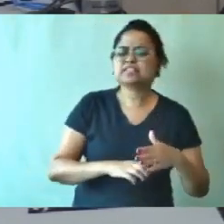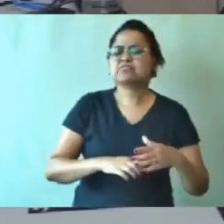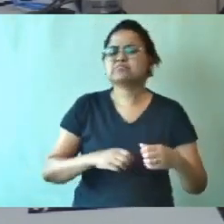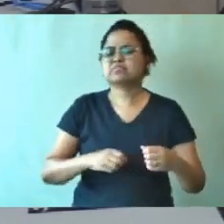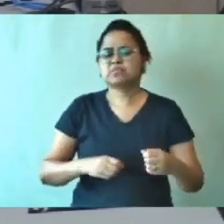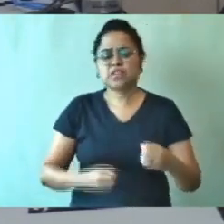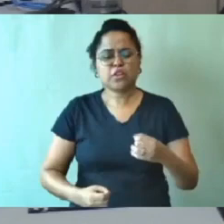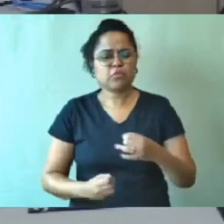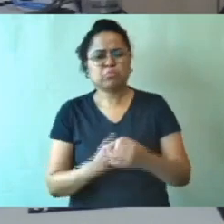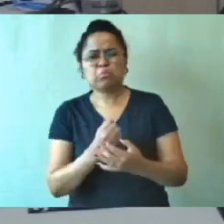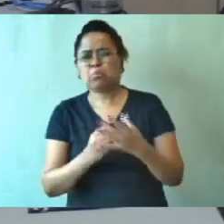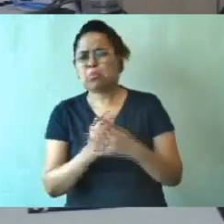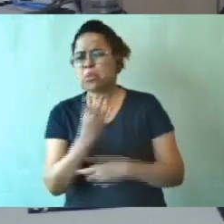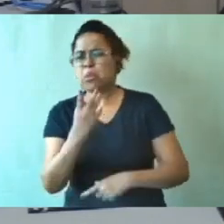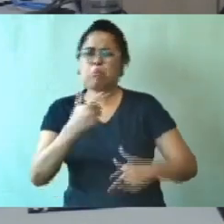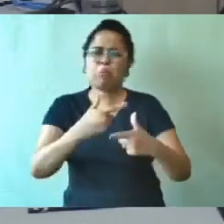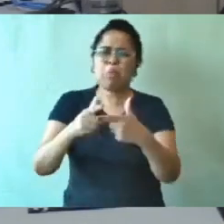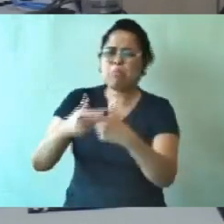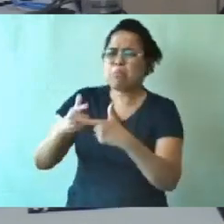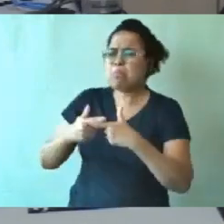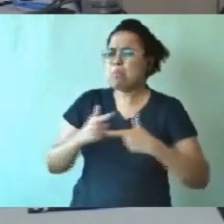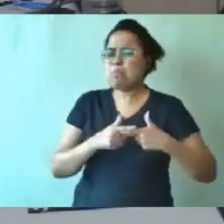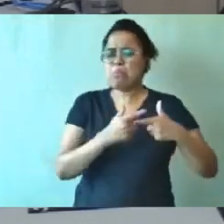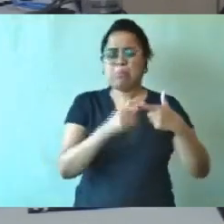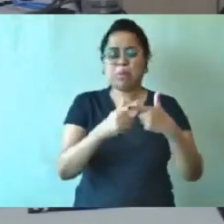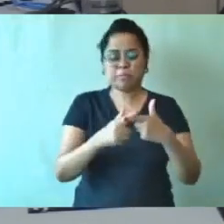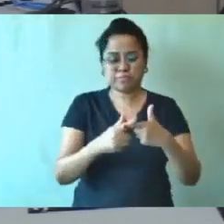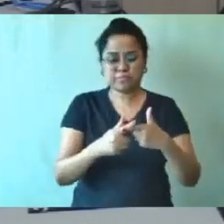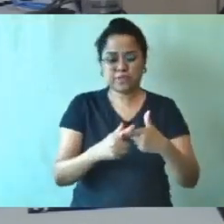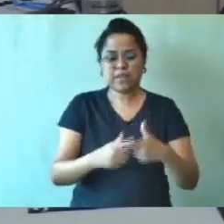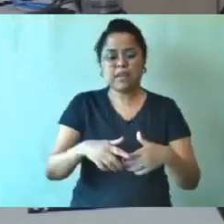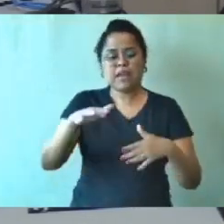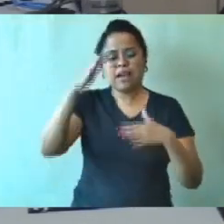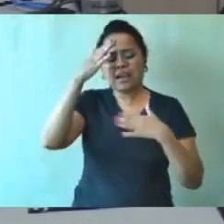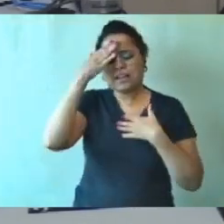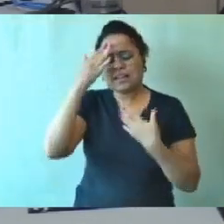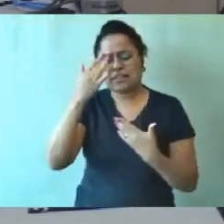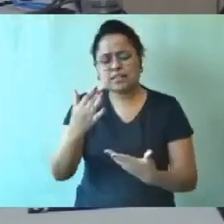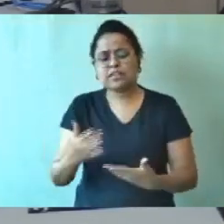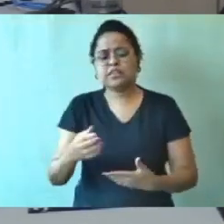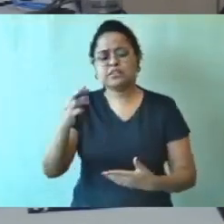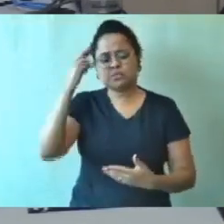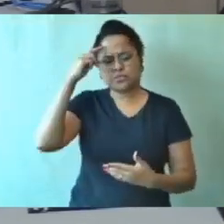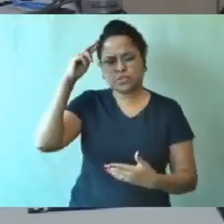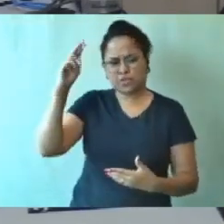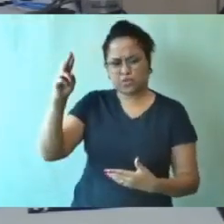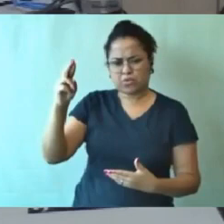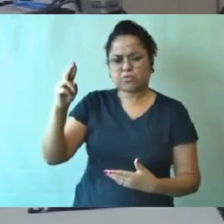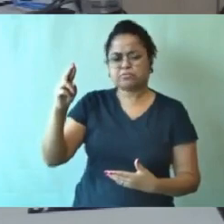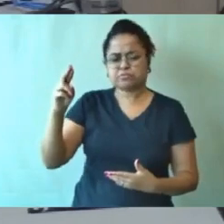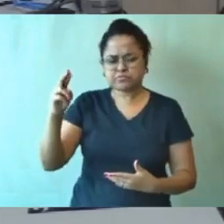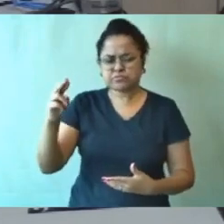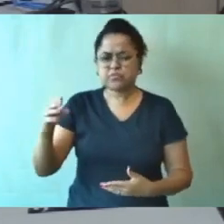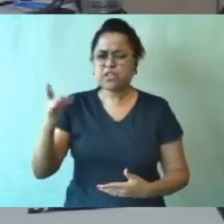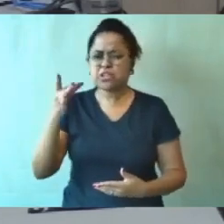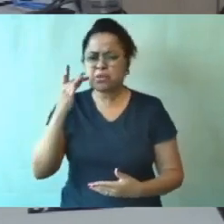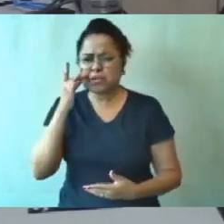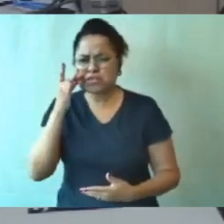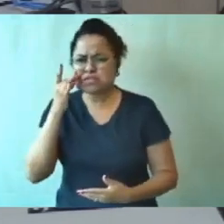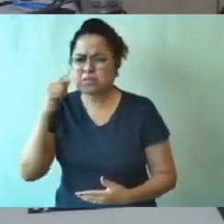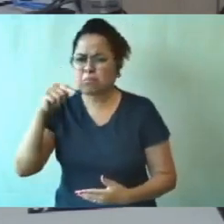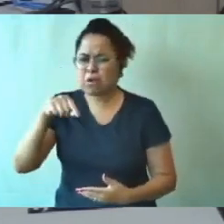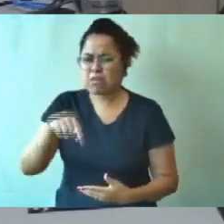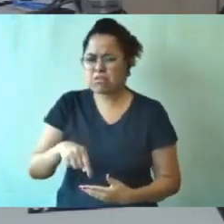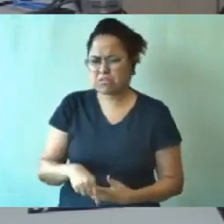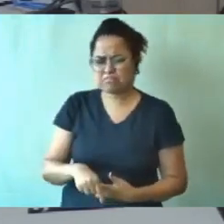resolver. E, nesse contexto macro, então, agradeço muito o senhor de ter vindo aqui hoje. Eu acho que foi uma oitiva